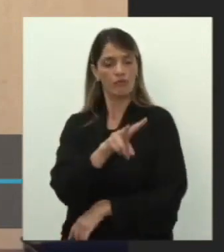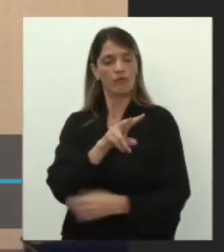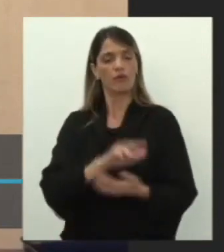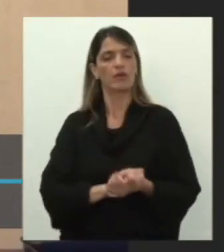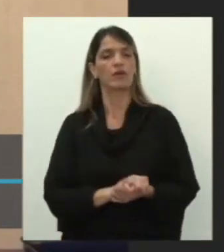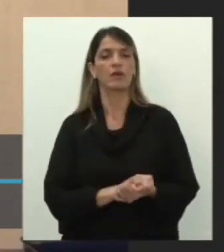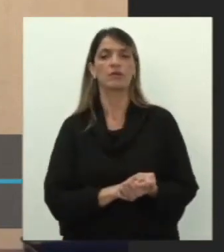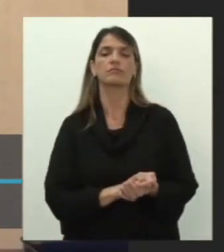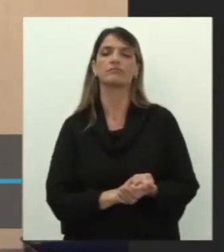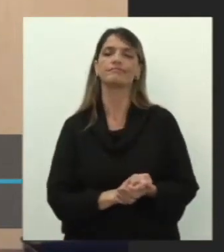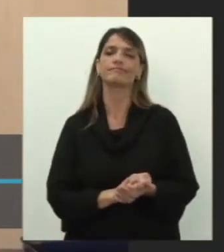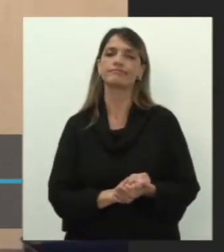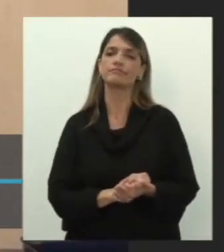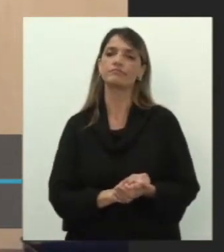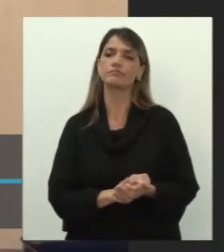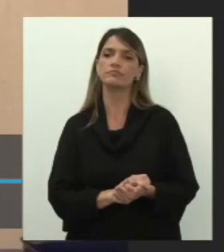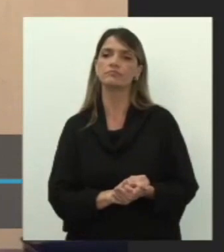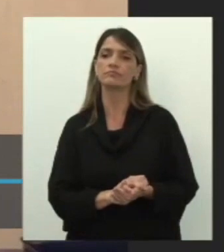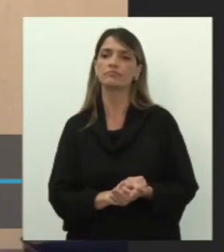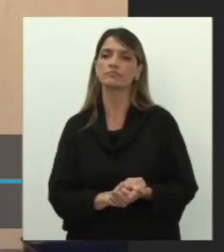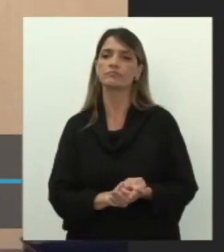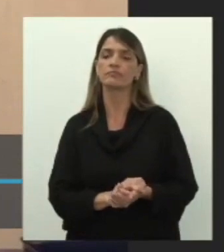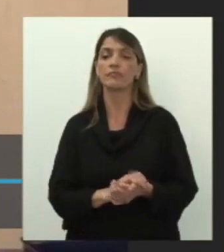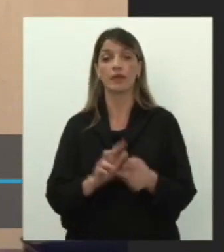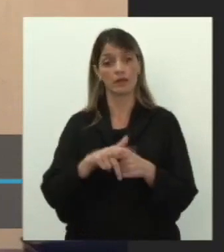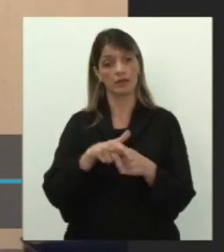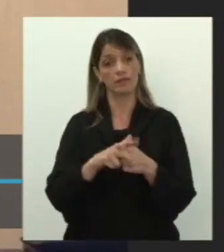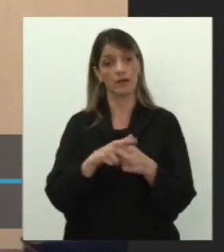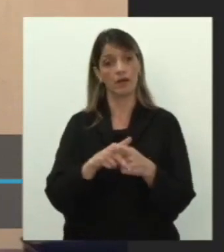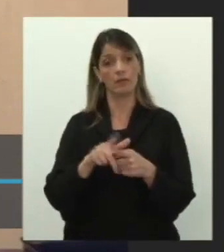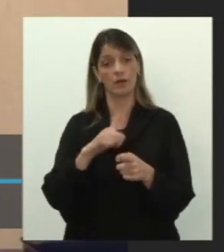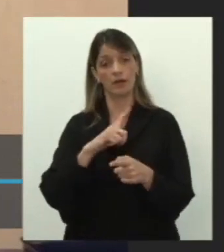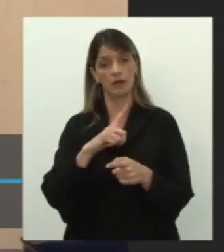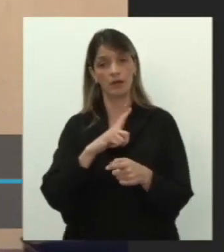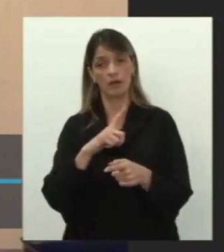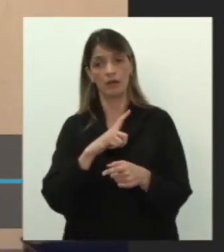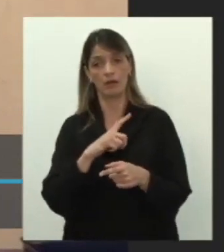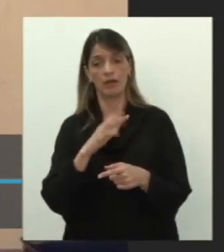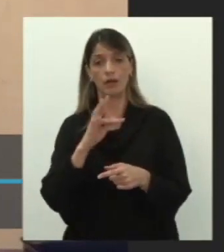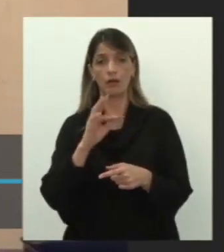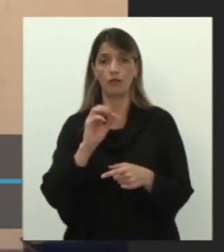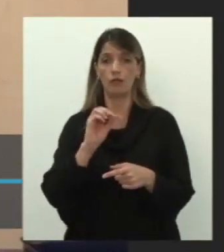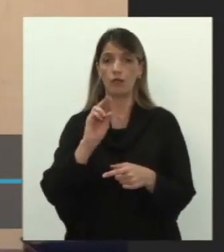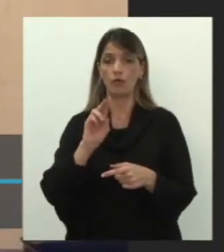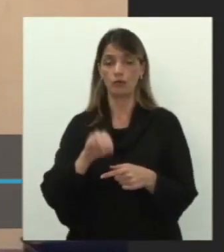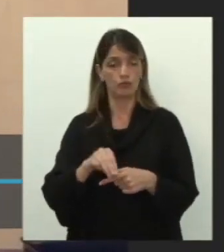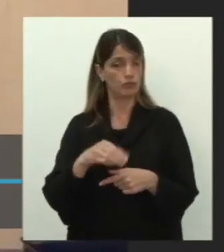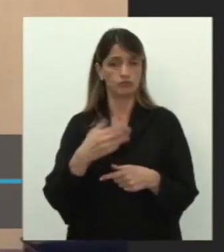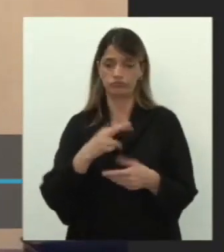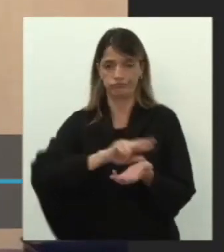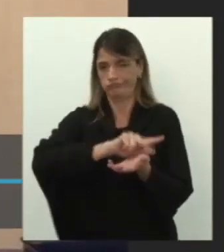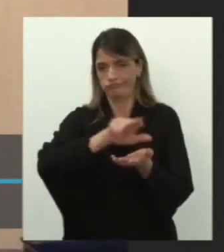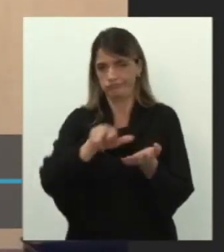a essa contribuição na própria ferramenta, como fórum, blog, né?